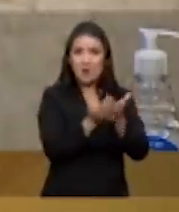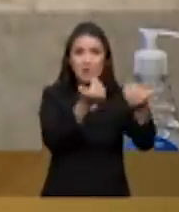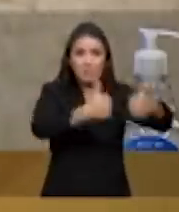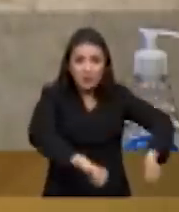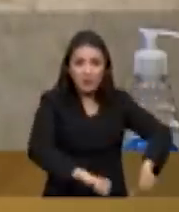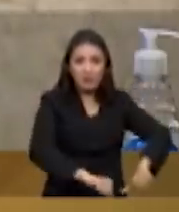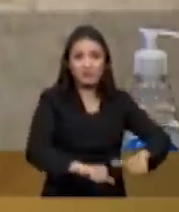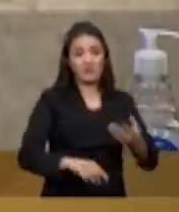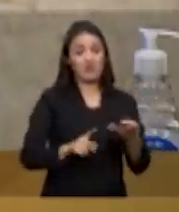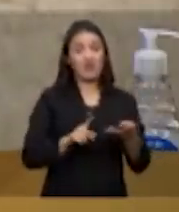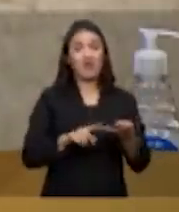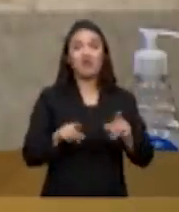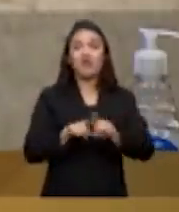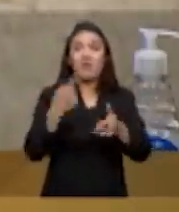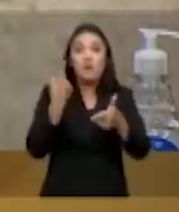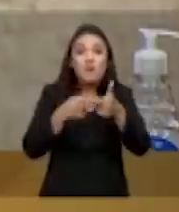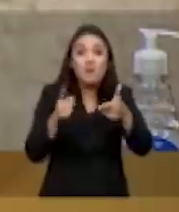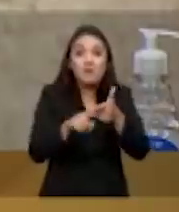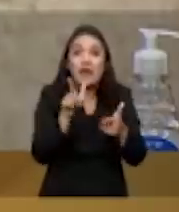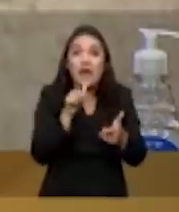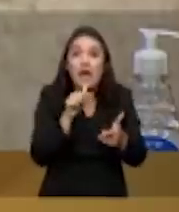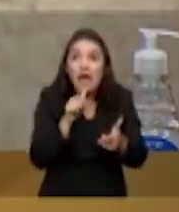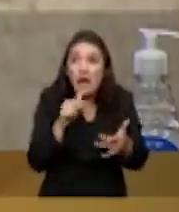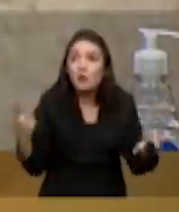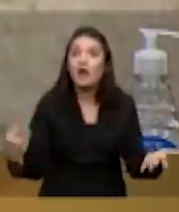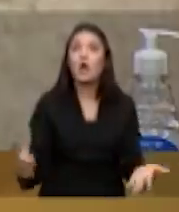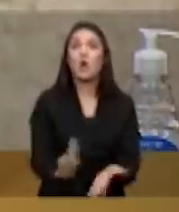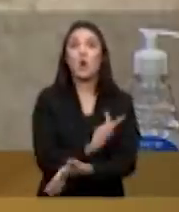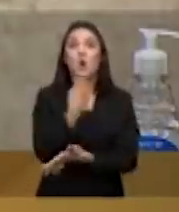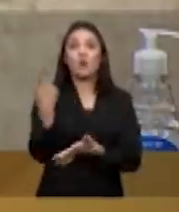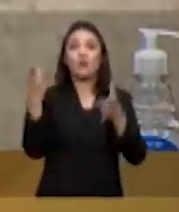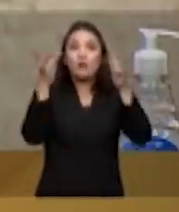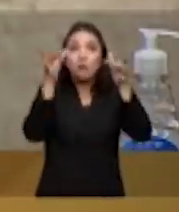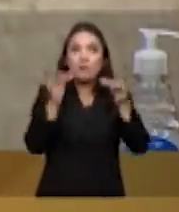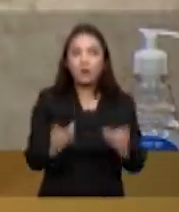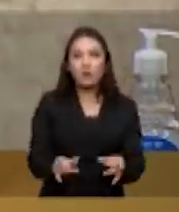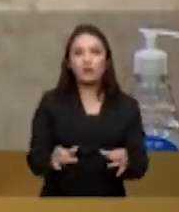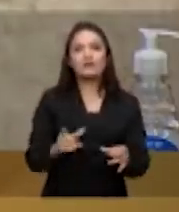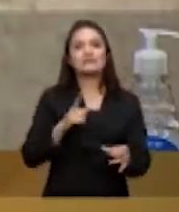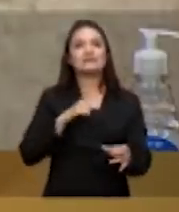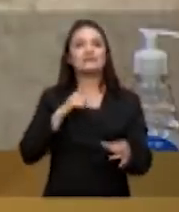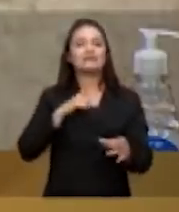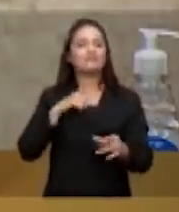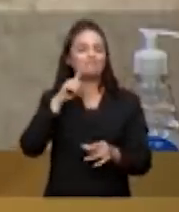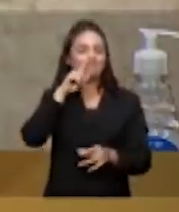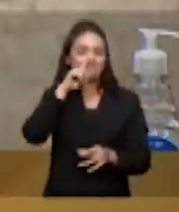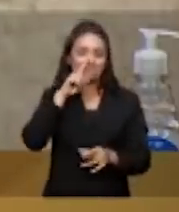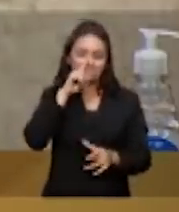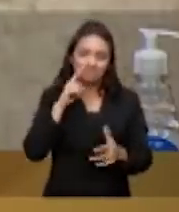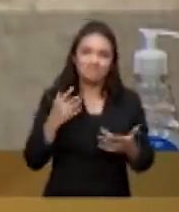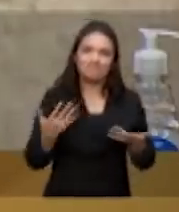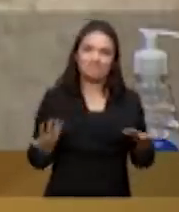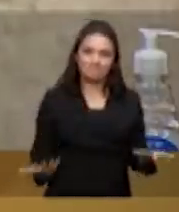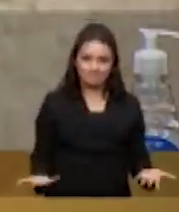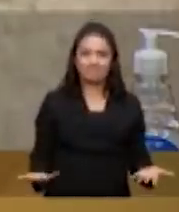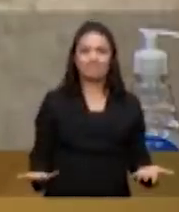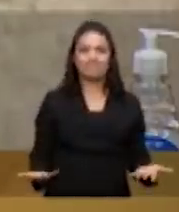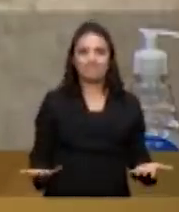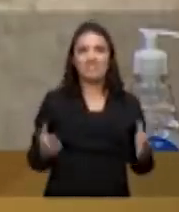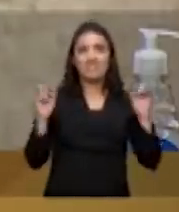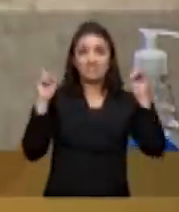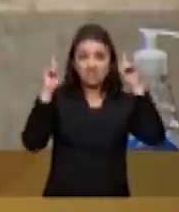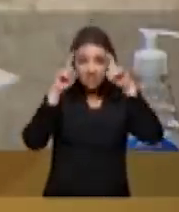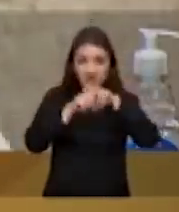crise hídrica que se avizinha e que ameaça a nossa retomada